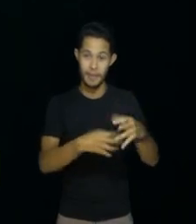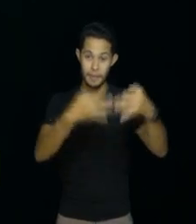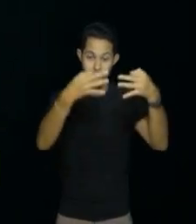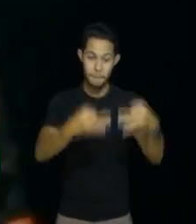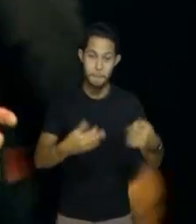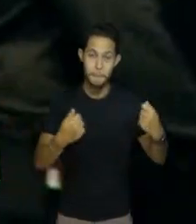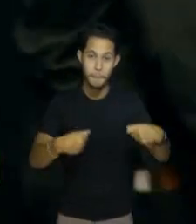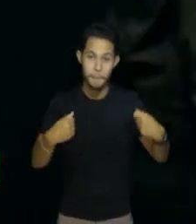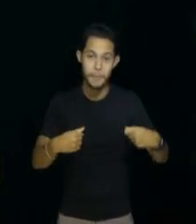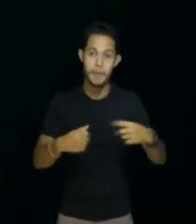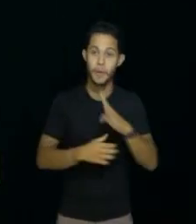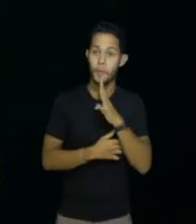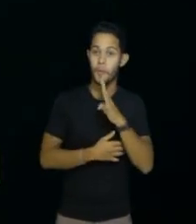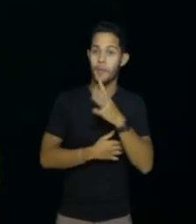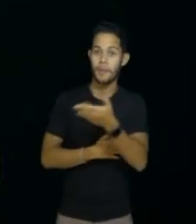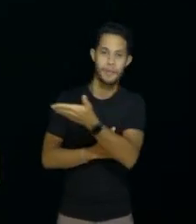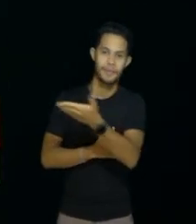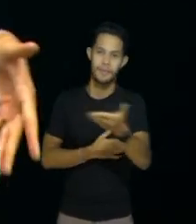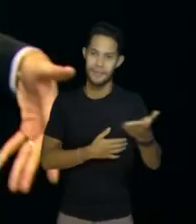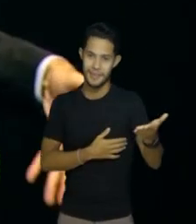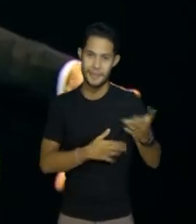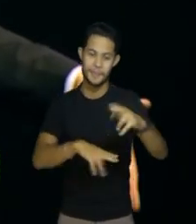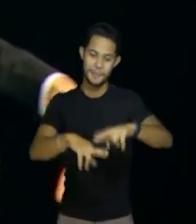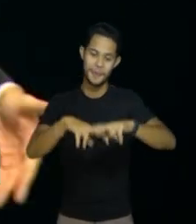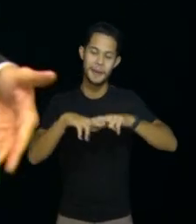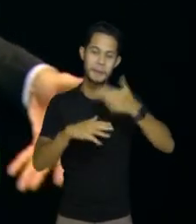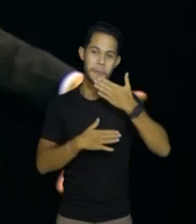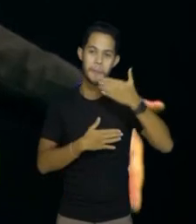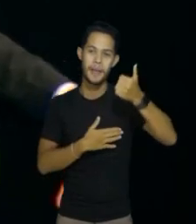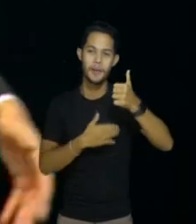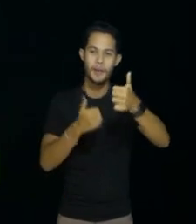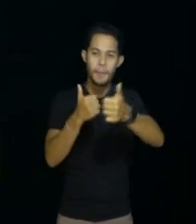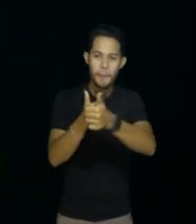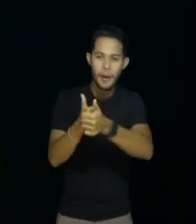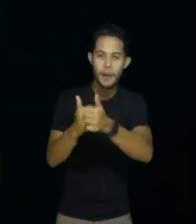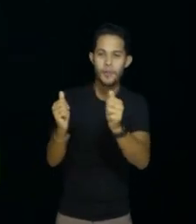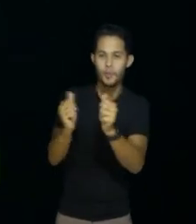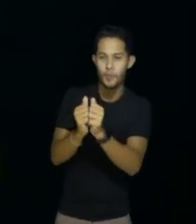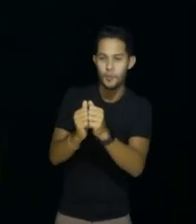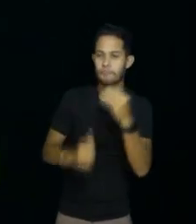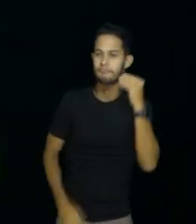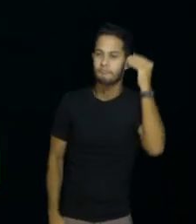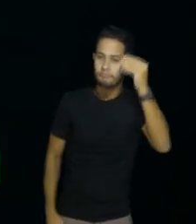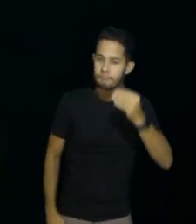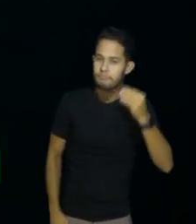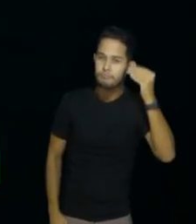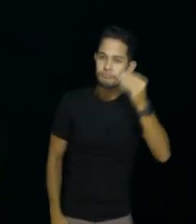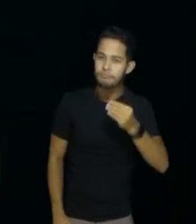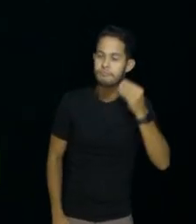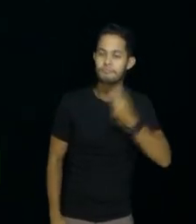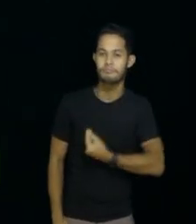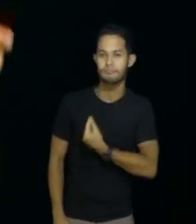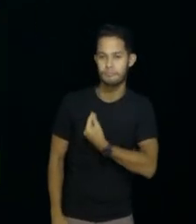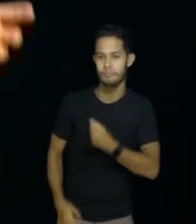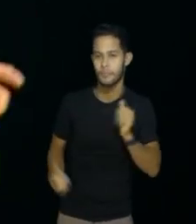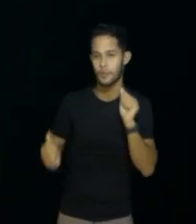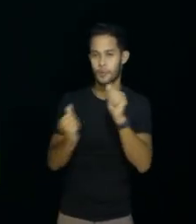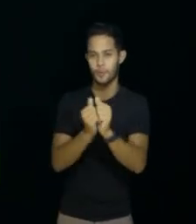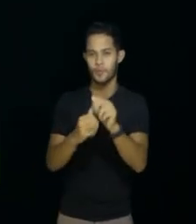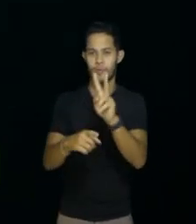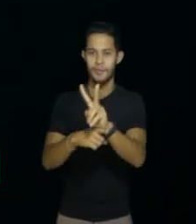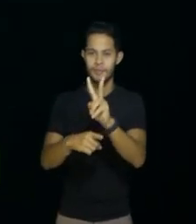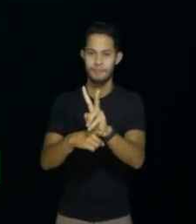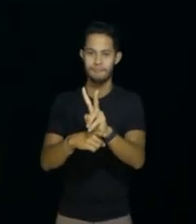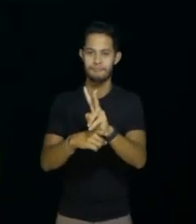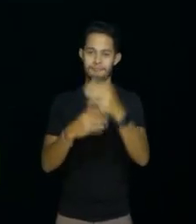bem a causa. E nada mais justo do que estar perto, vivenciando, ao lado, para a gente poder fazer, portanto, as boas defesas. Então agradeço